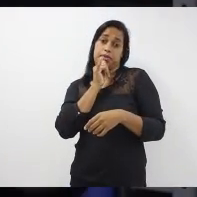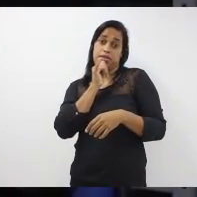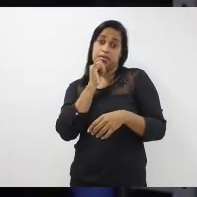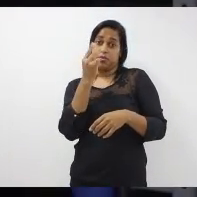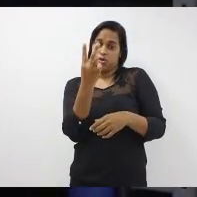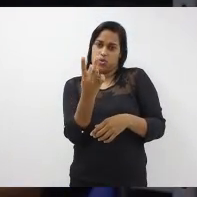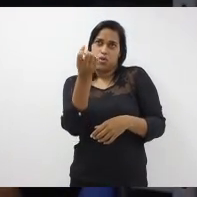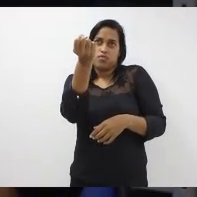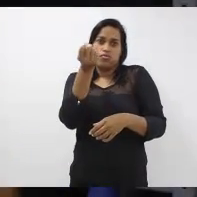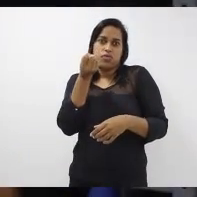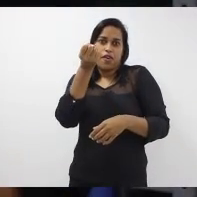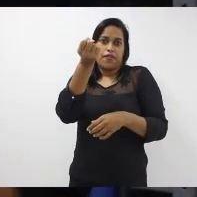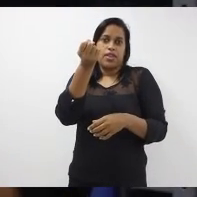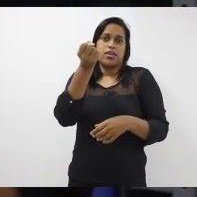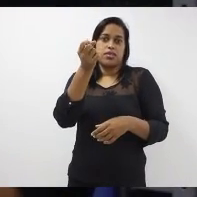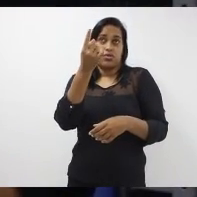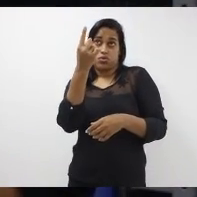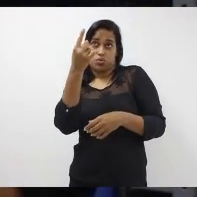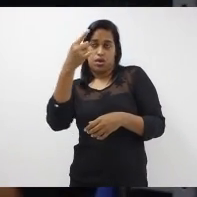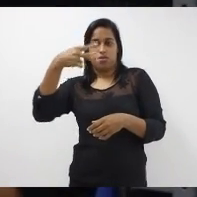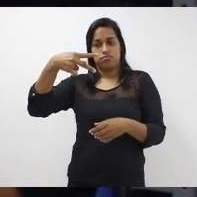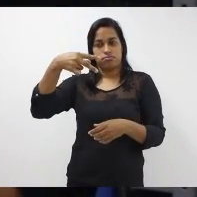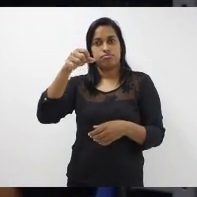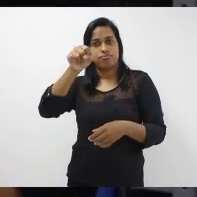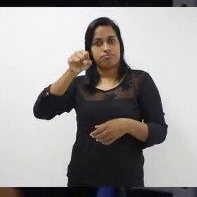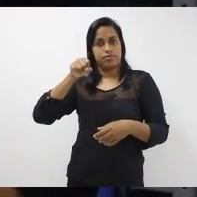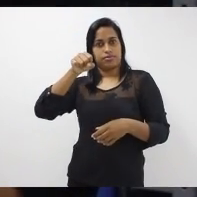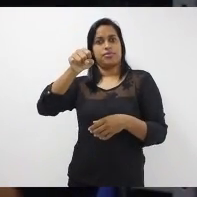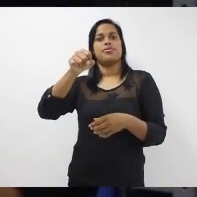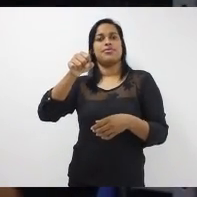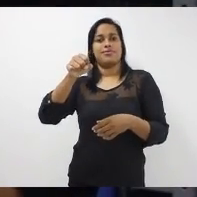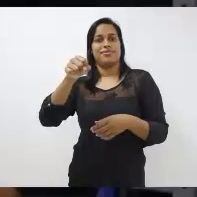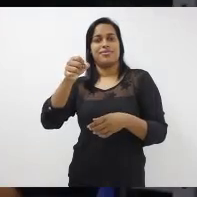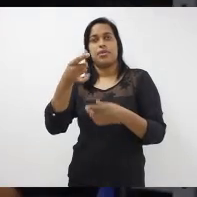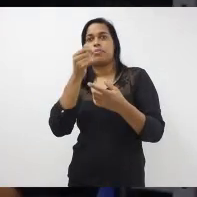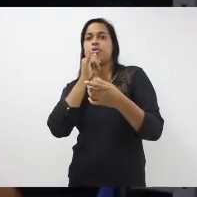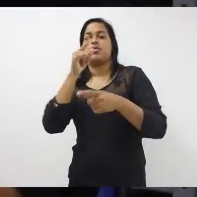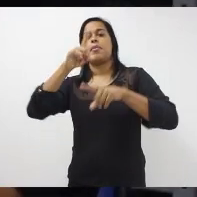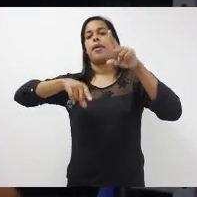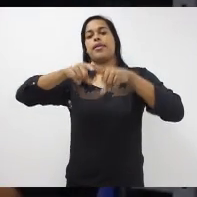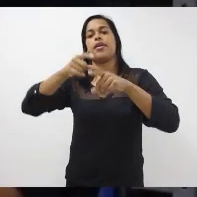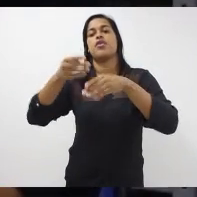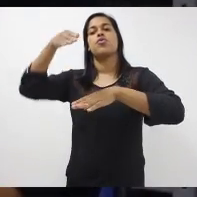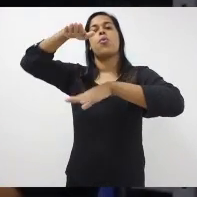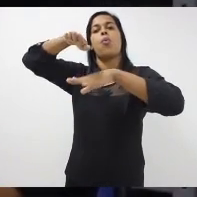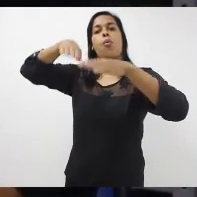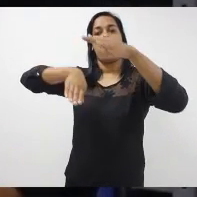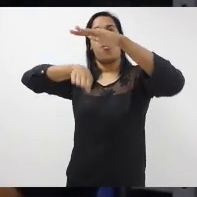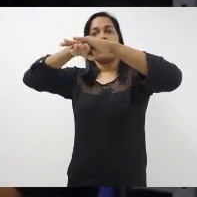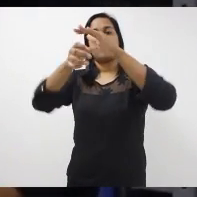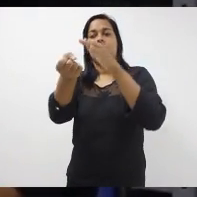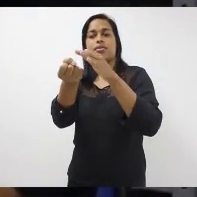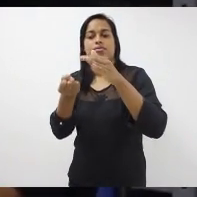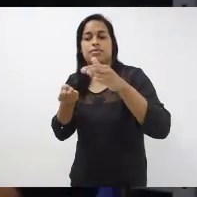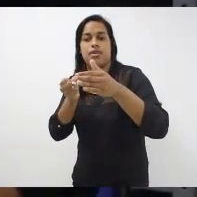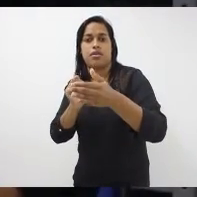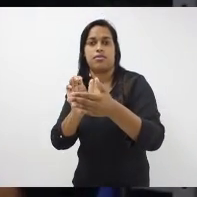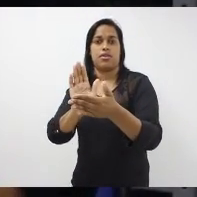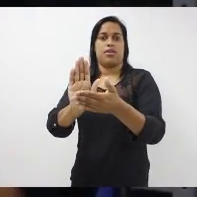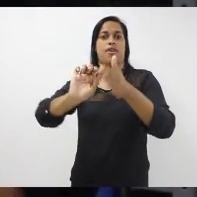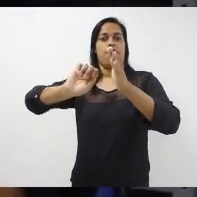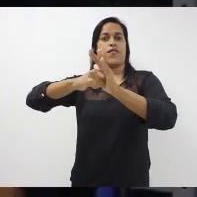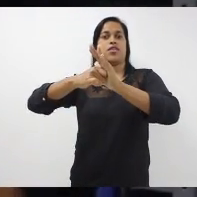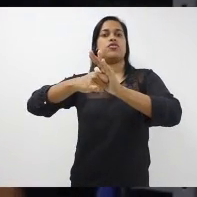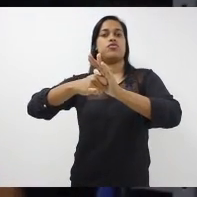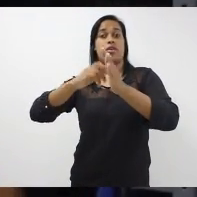duas gavetas, uma em cima da outra. A partir do momento que os materiais da gaveta de cima acabam e que você vai